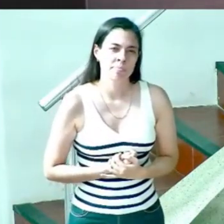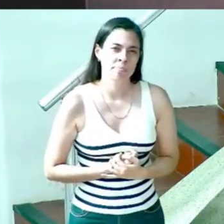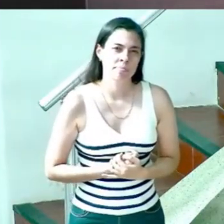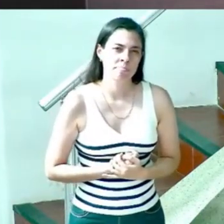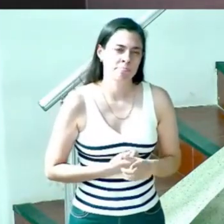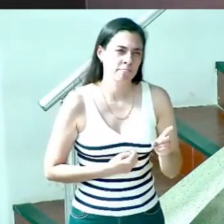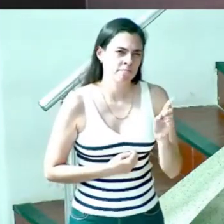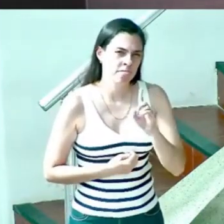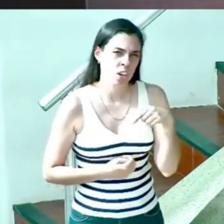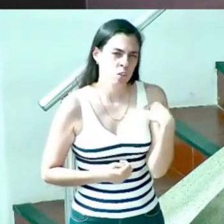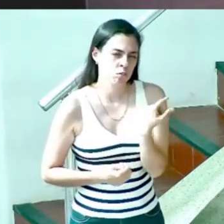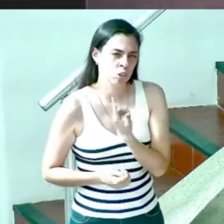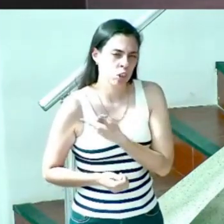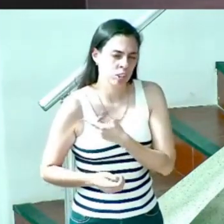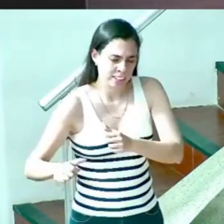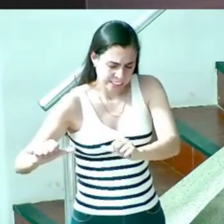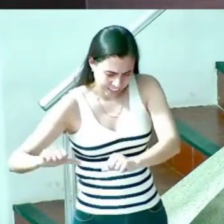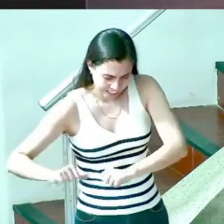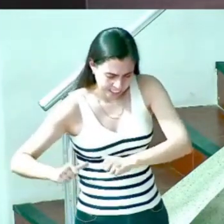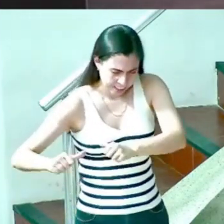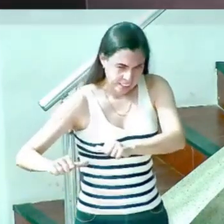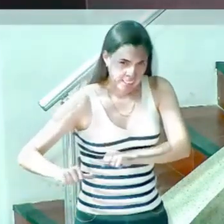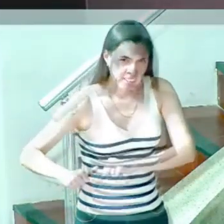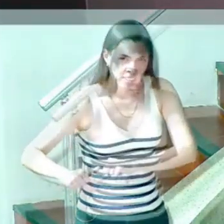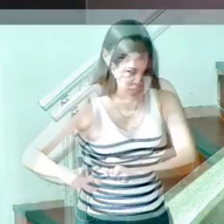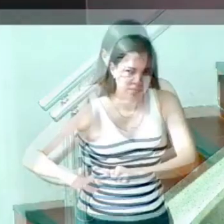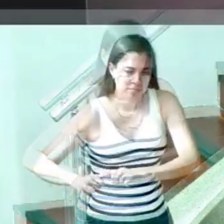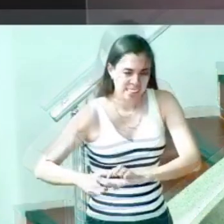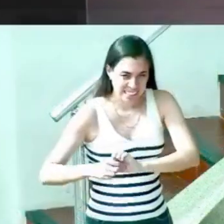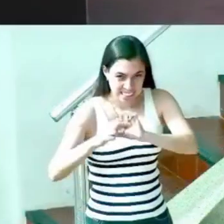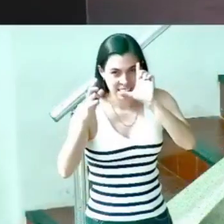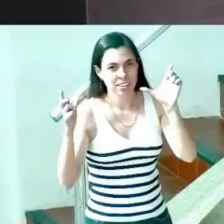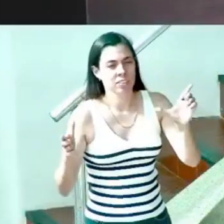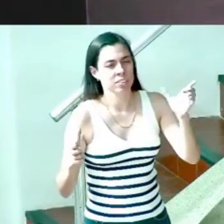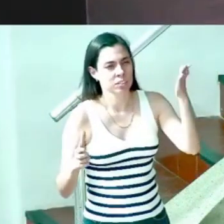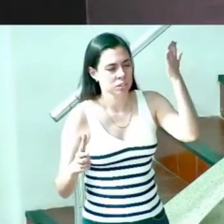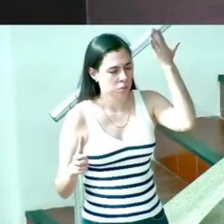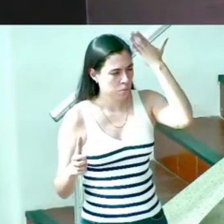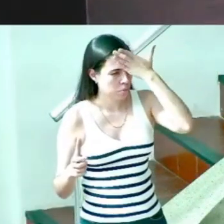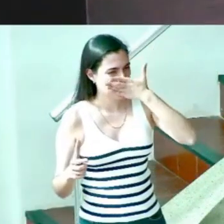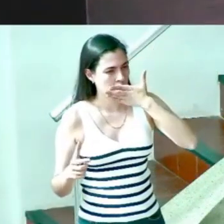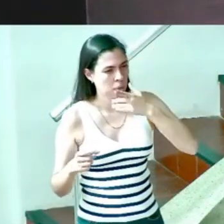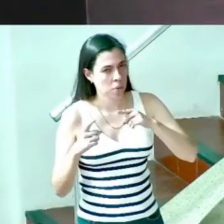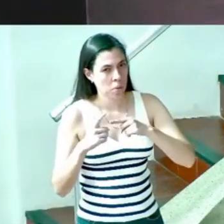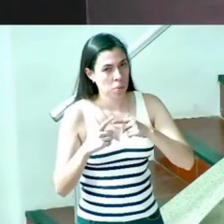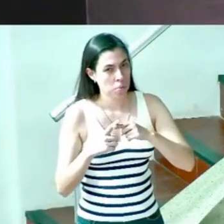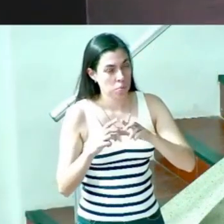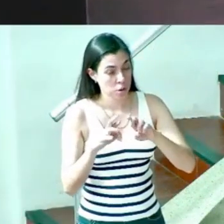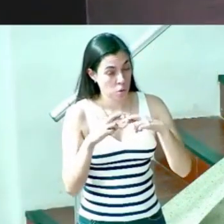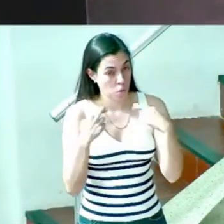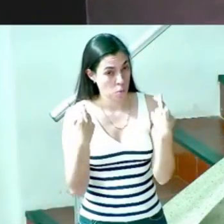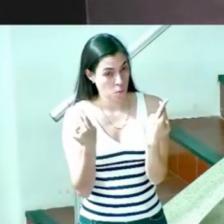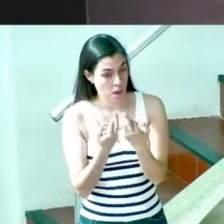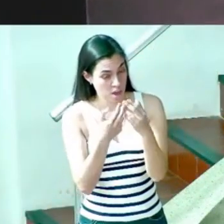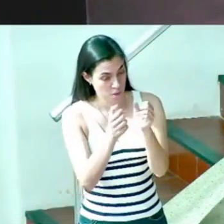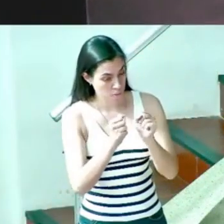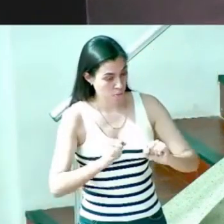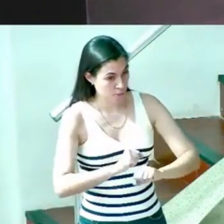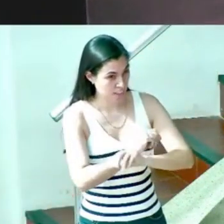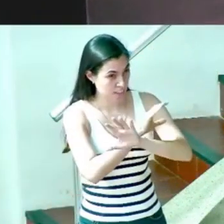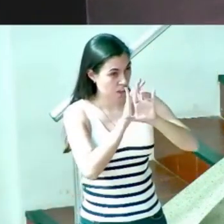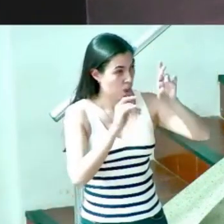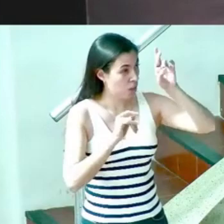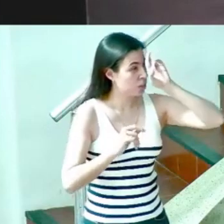em tentação, mas livra-nos do mal, pois teu é o reino, o poder e a glória